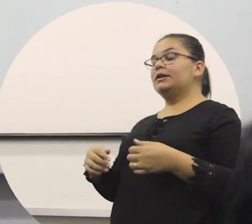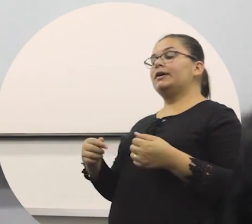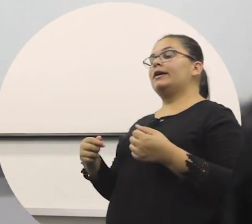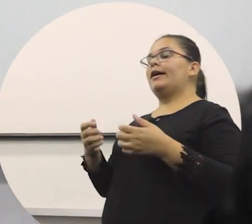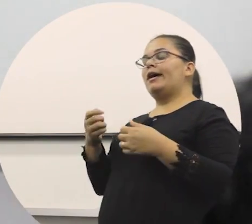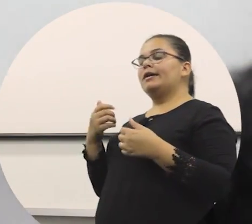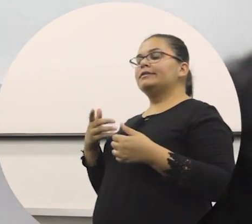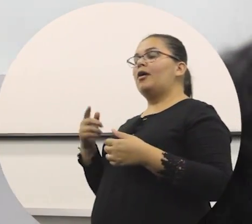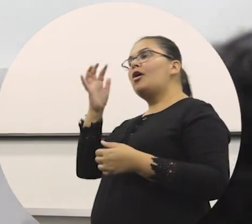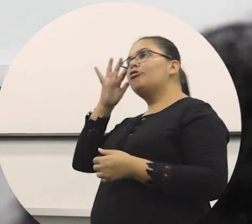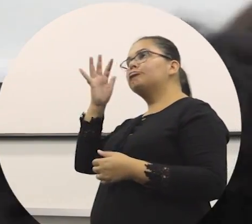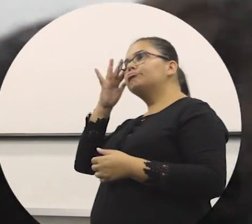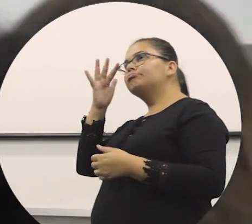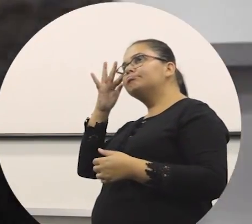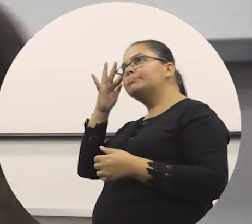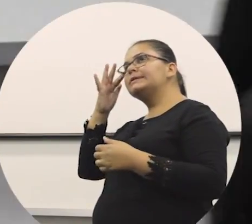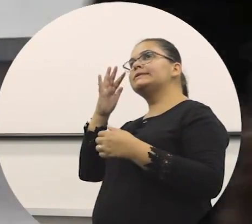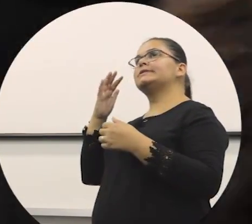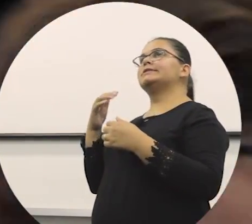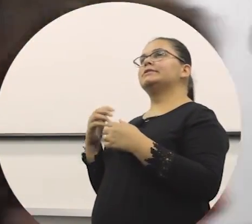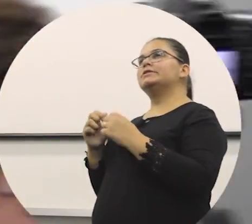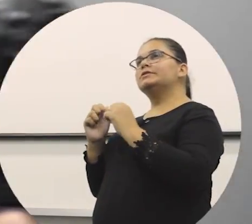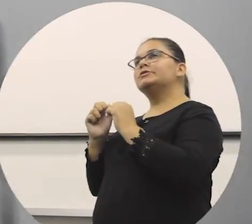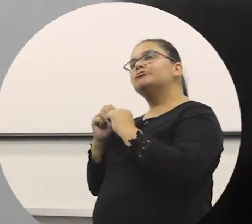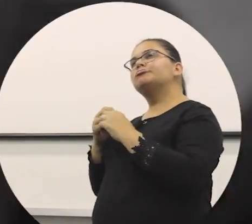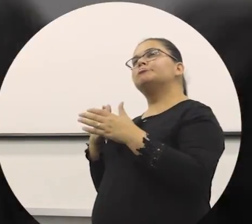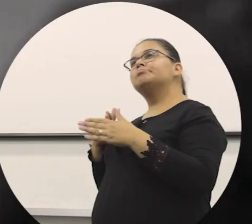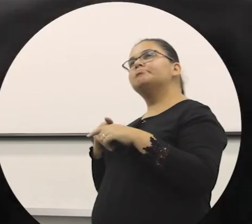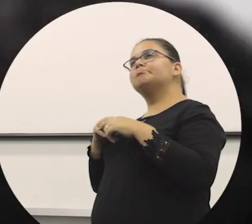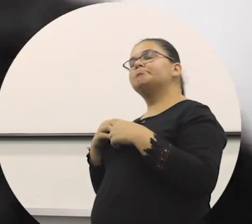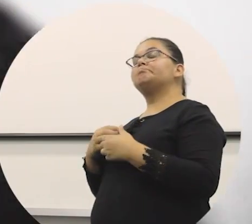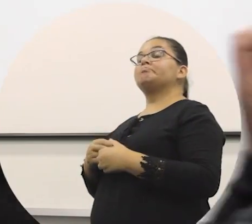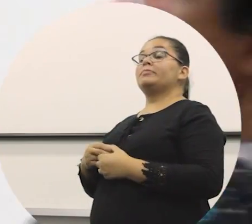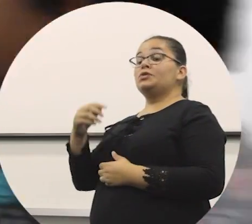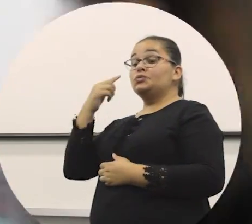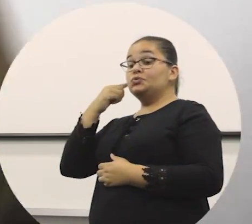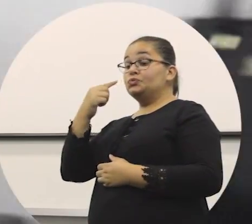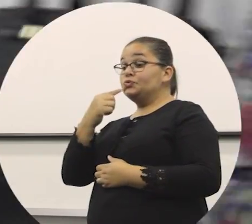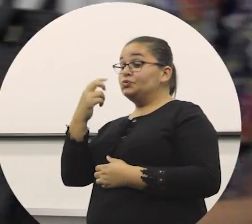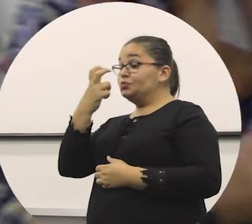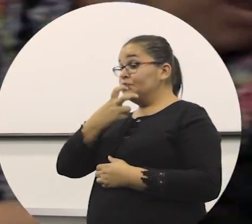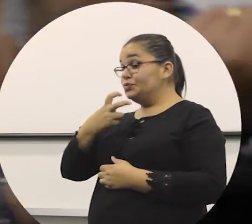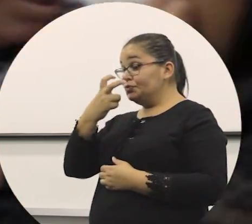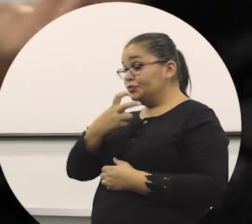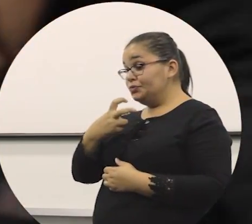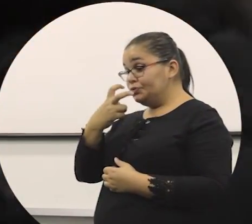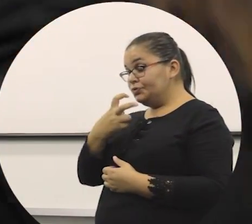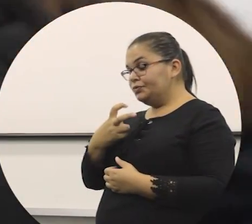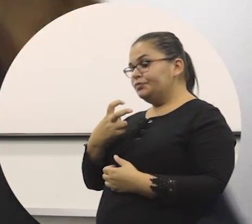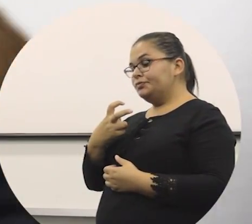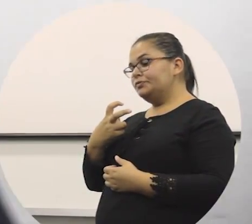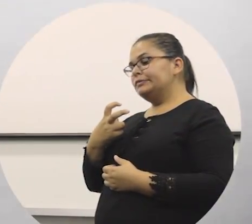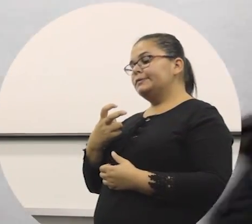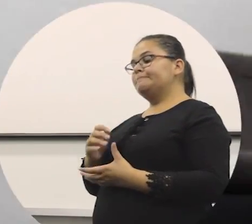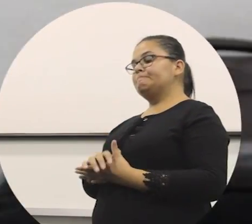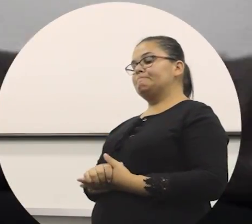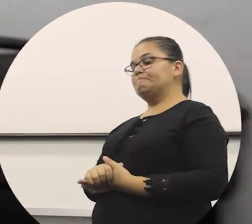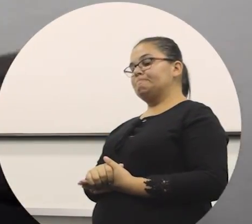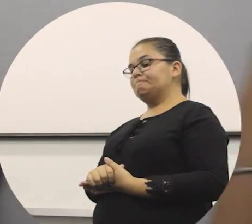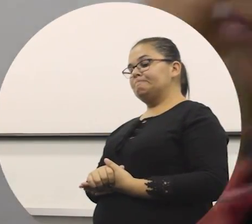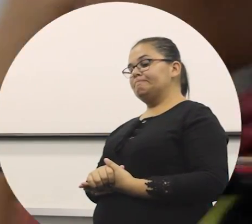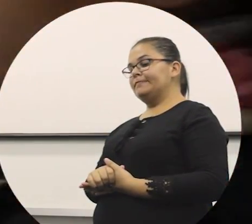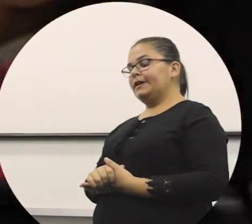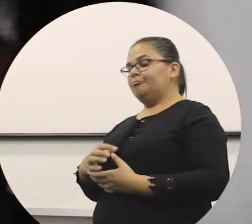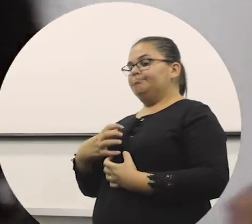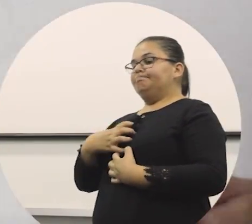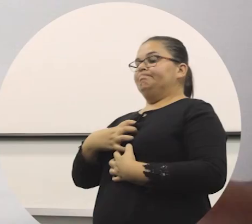falando, seguindo, né, a sua linha de raciocínio e tal, falando sobre os surdos oralizados, a gente fica